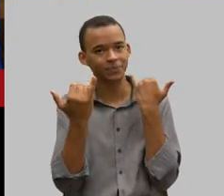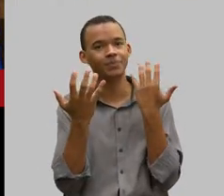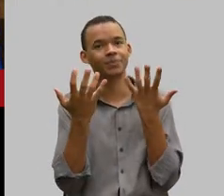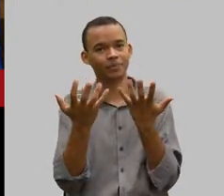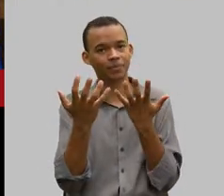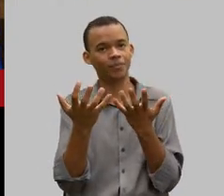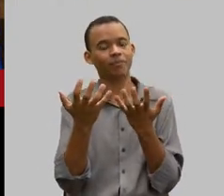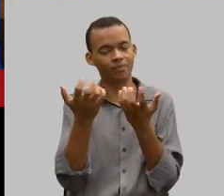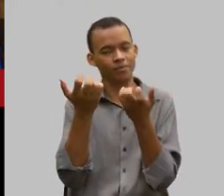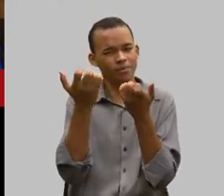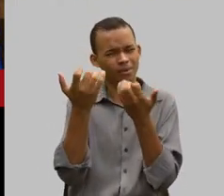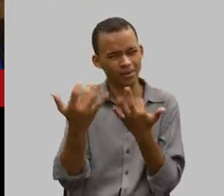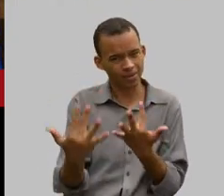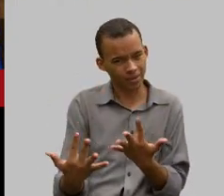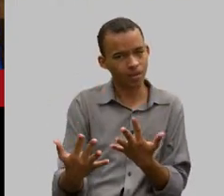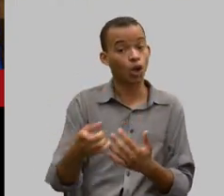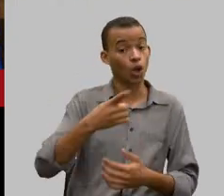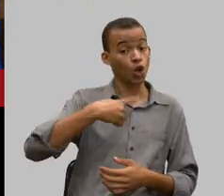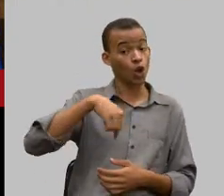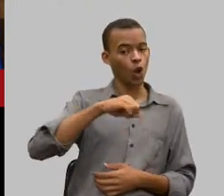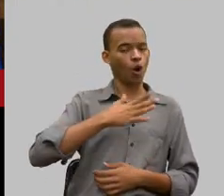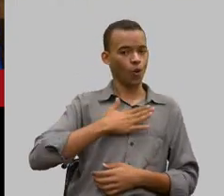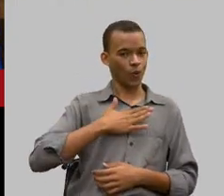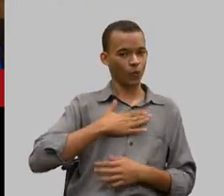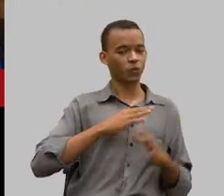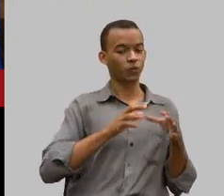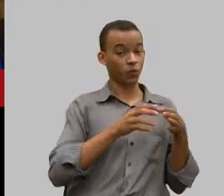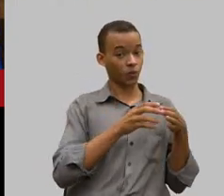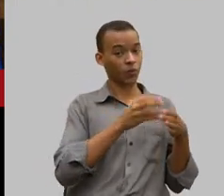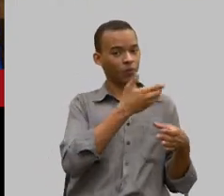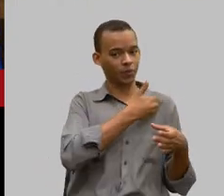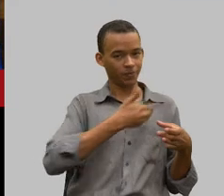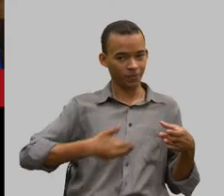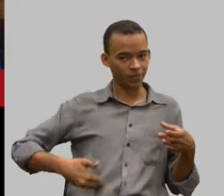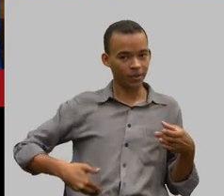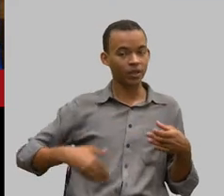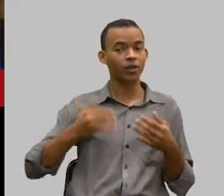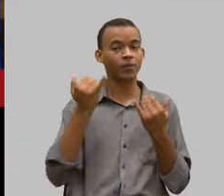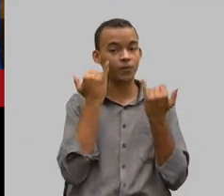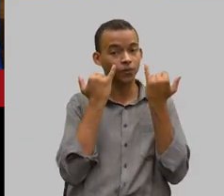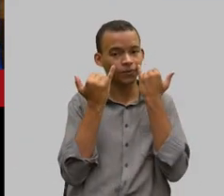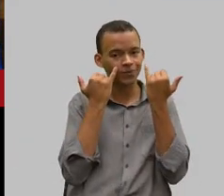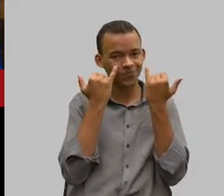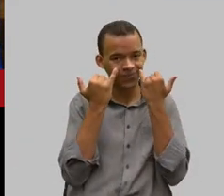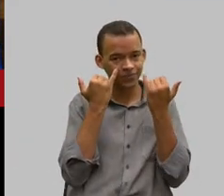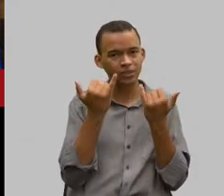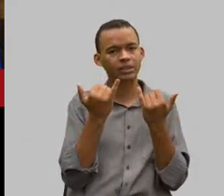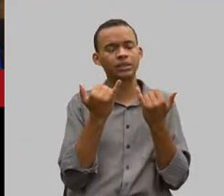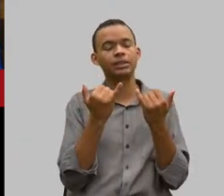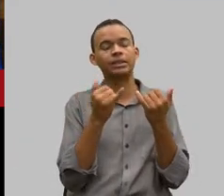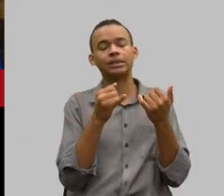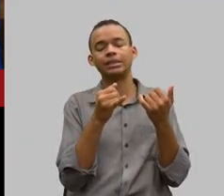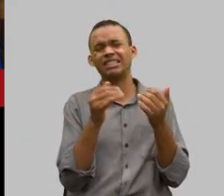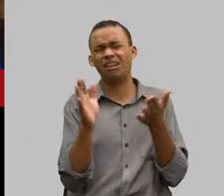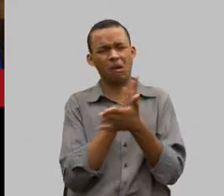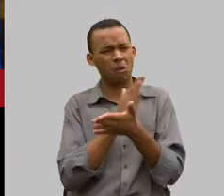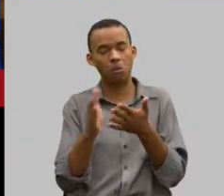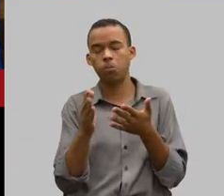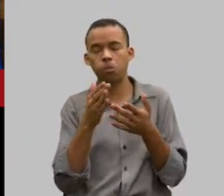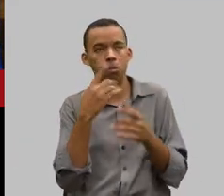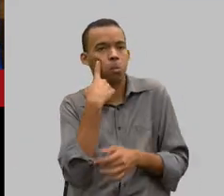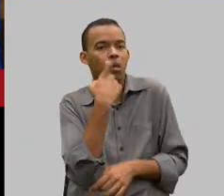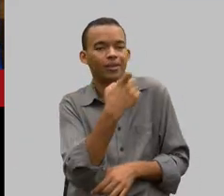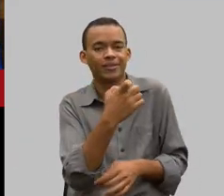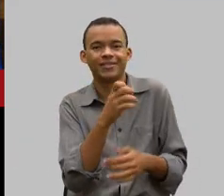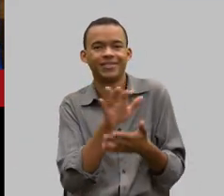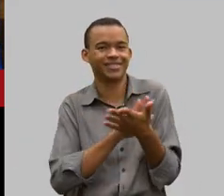passar a informação que a gente tem lá dentro do governo que é uma informação que pouquíssima gente quer saber a maioria tá preocupada com